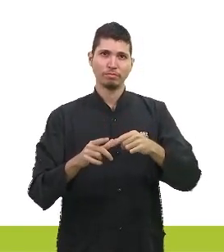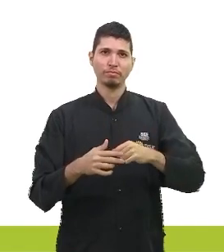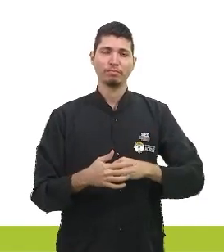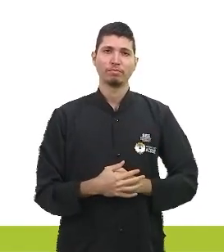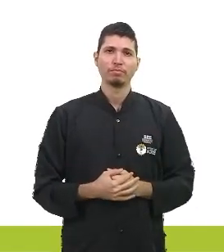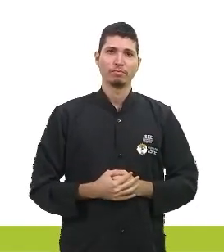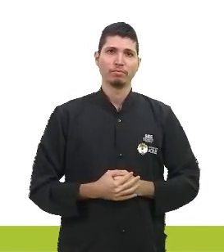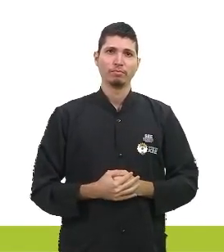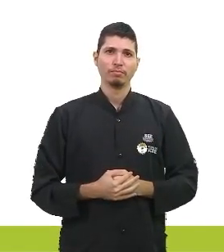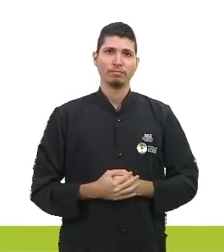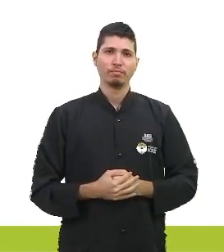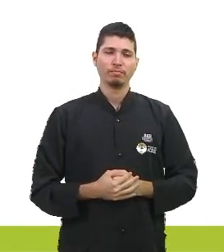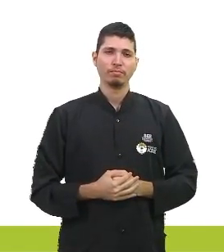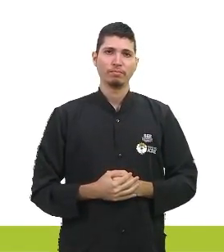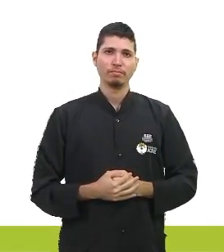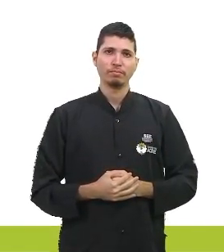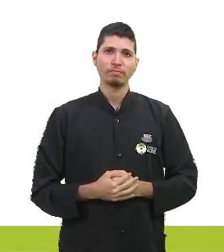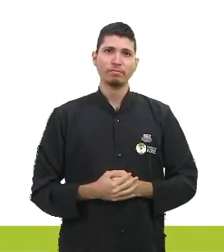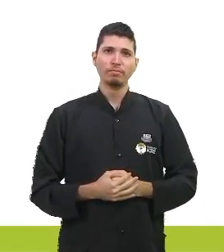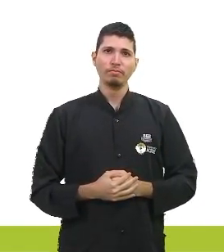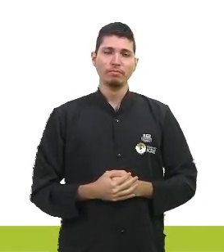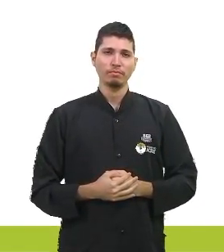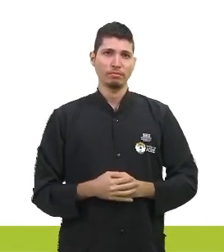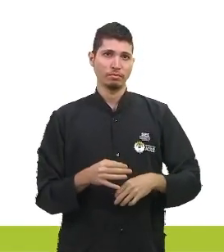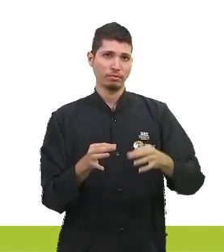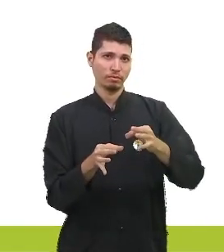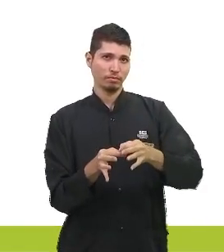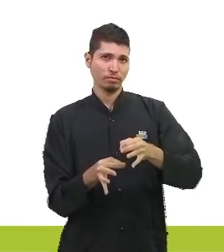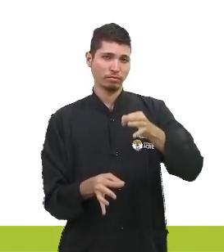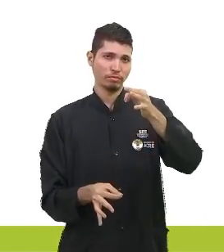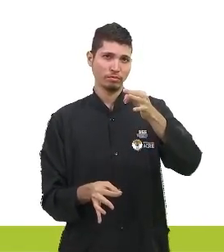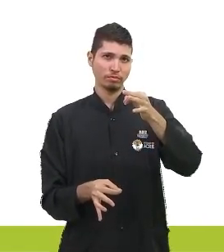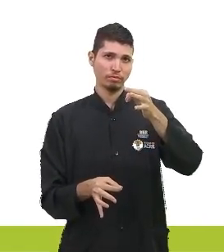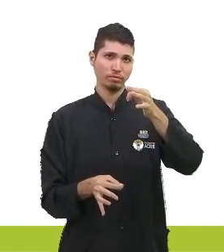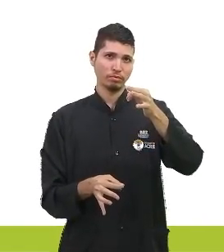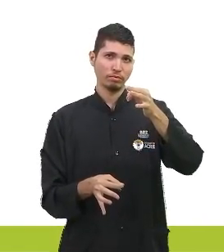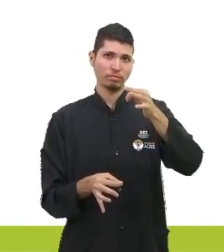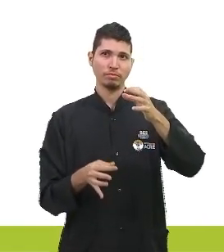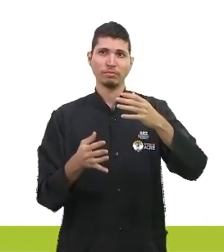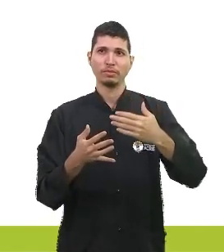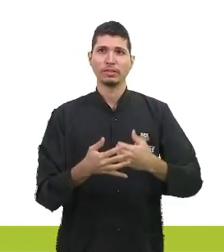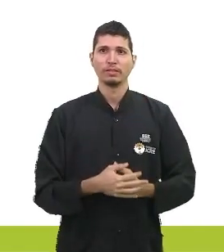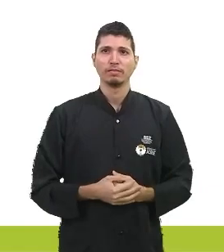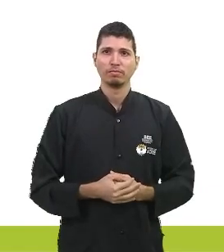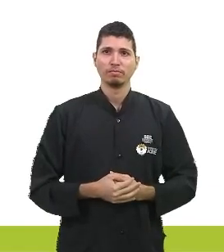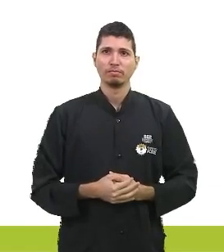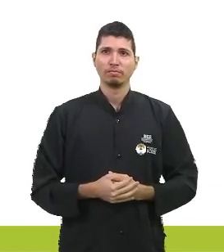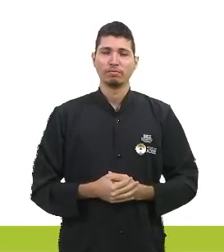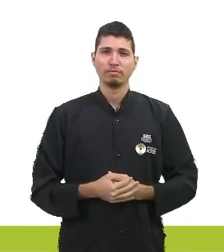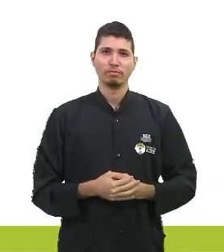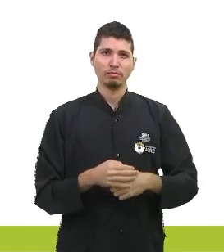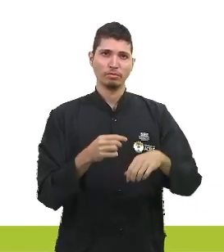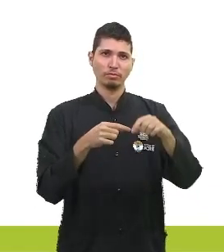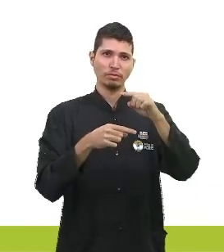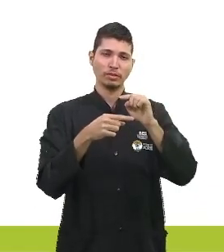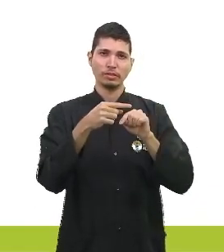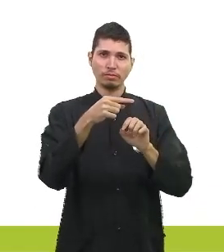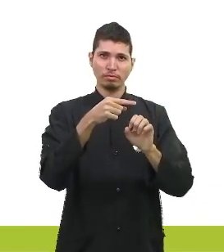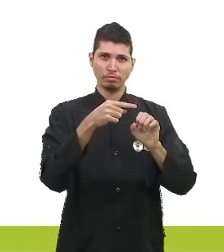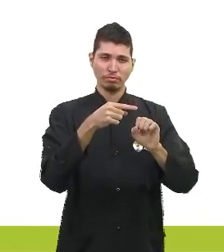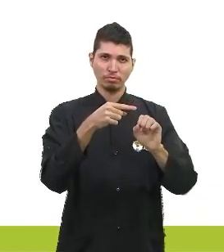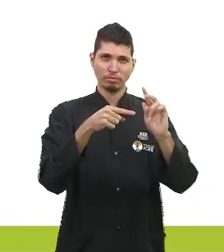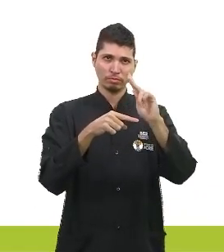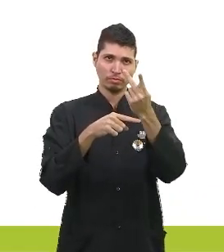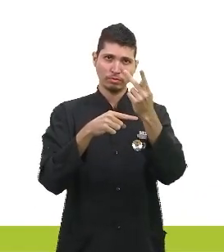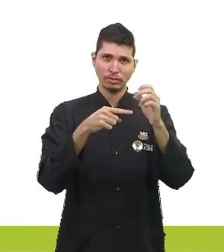da seguinte maneira. A altura dividido para o seno de 23 graus tem que ser igual